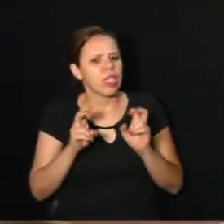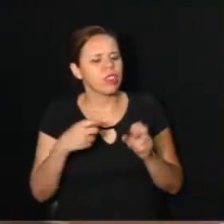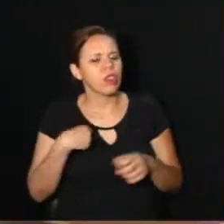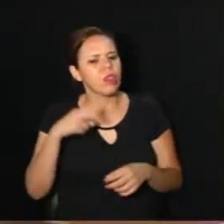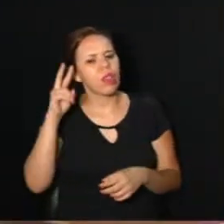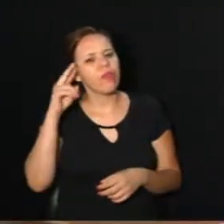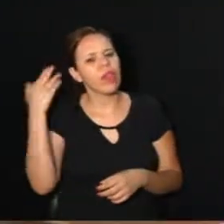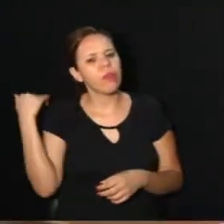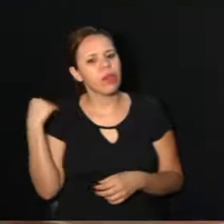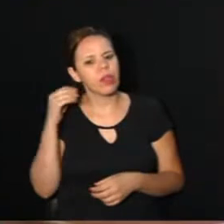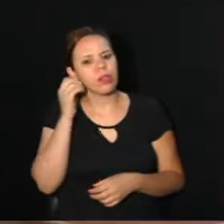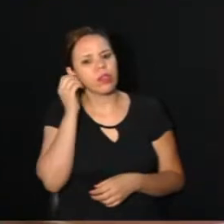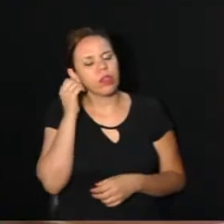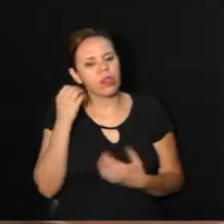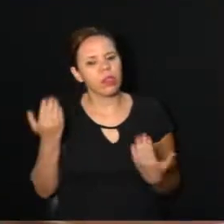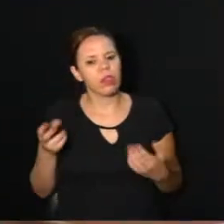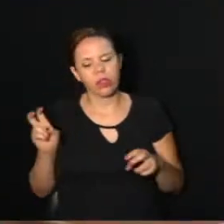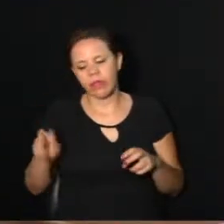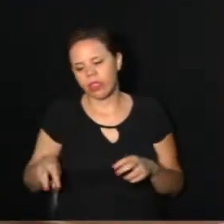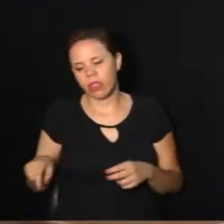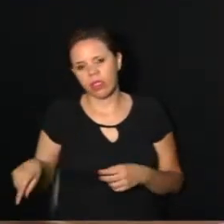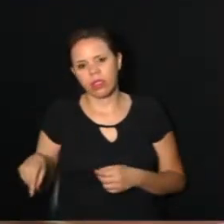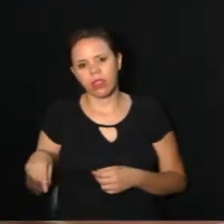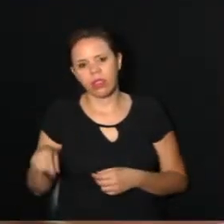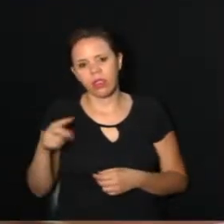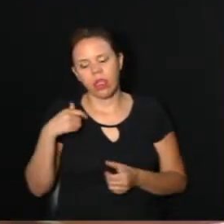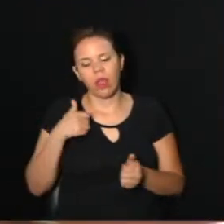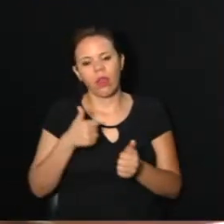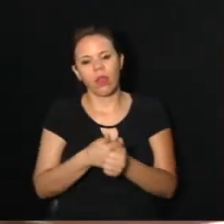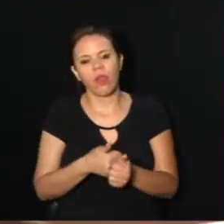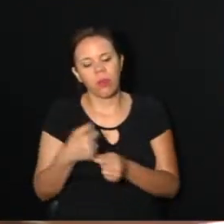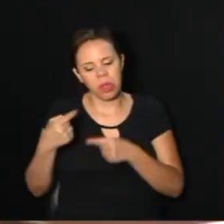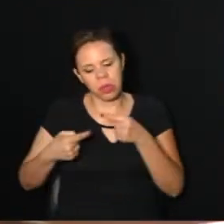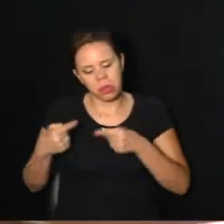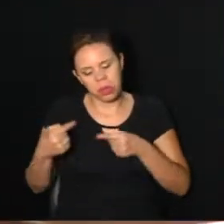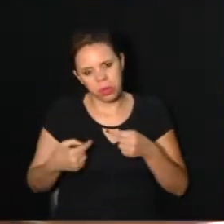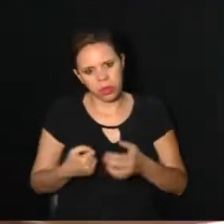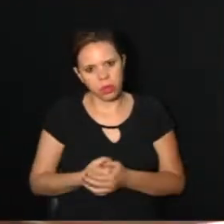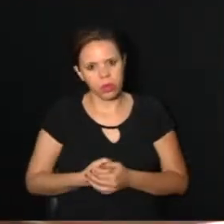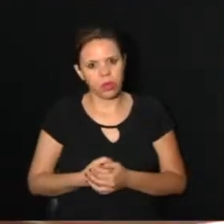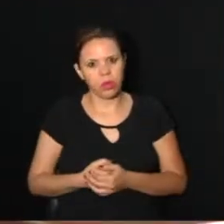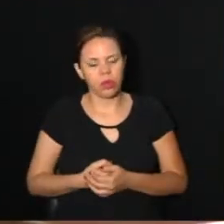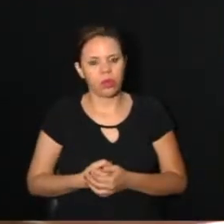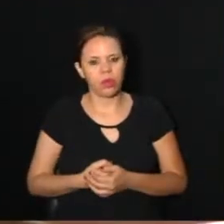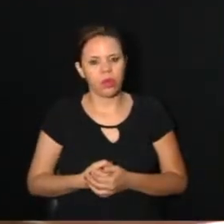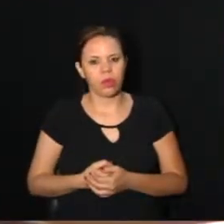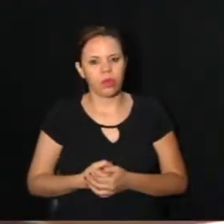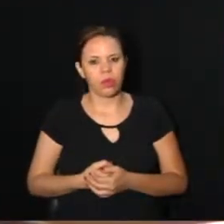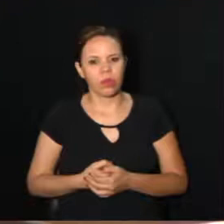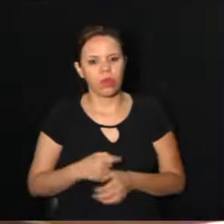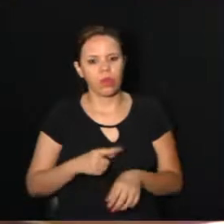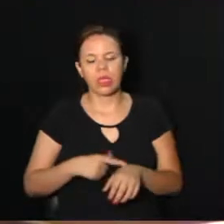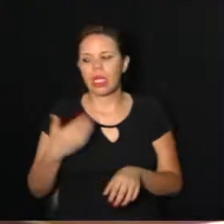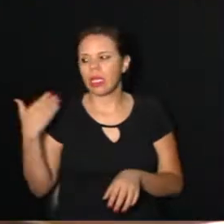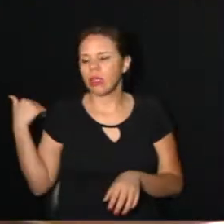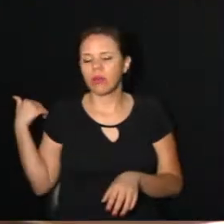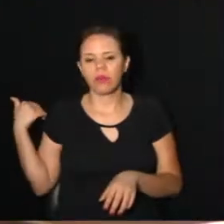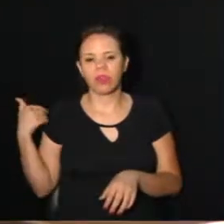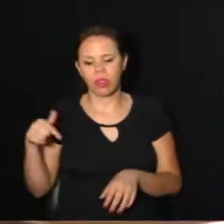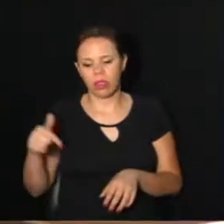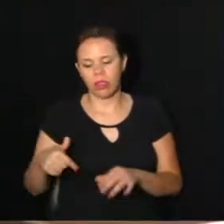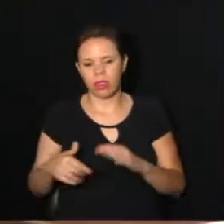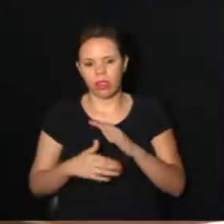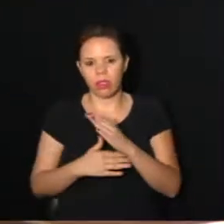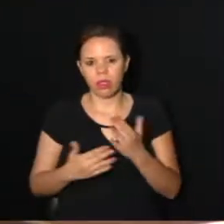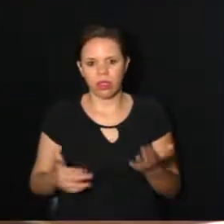lembrando há pouco, agora sentado aqui, acompanhando o debate, que num tempo não muito distante, nessa